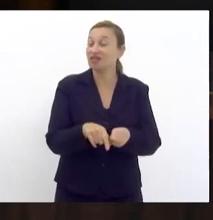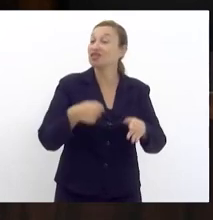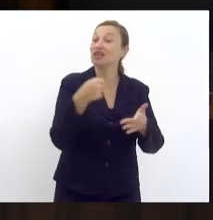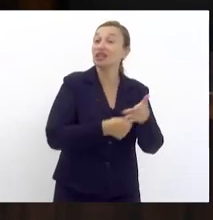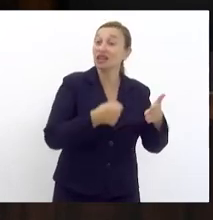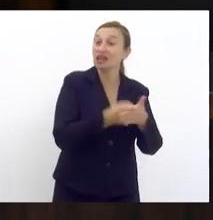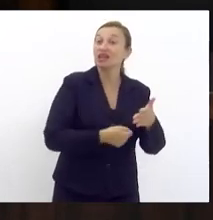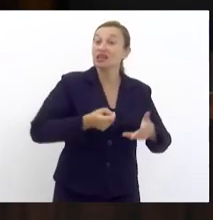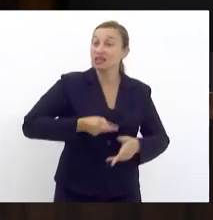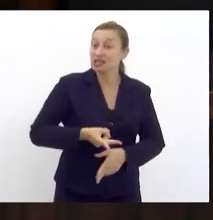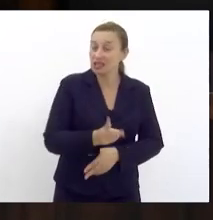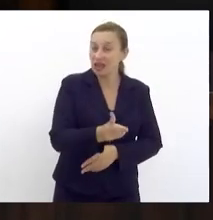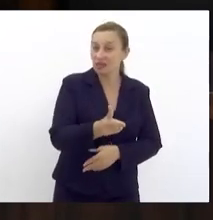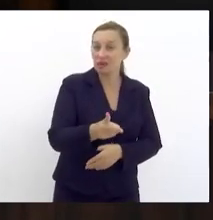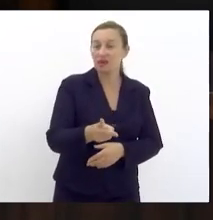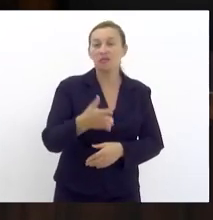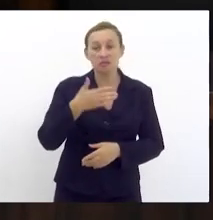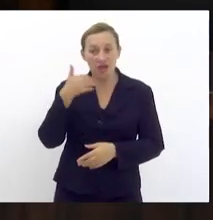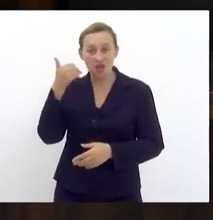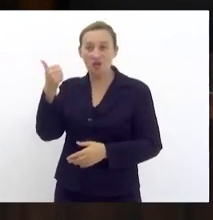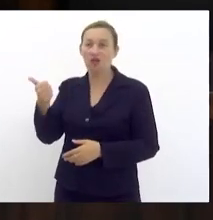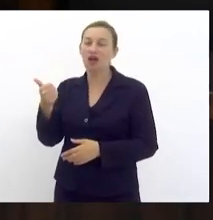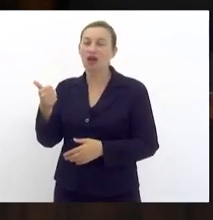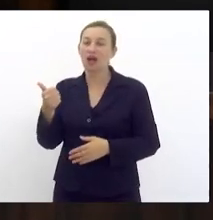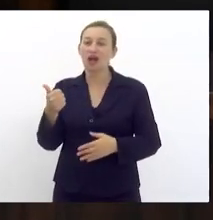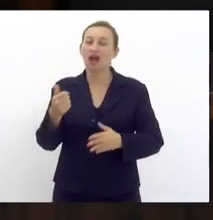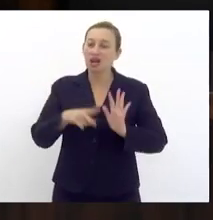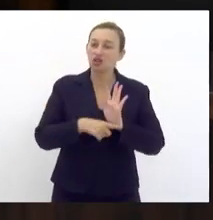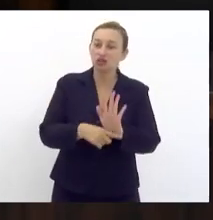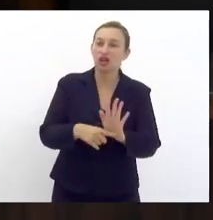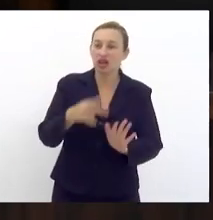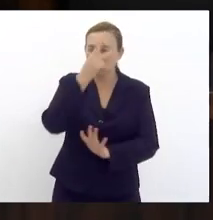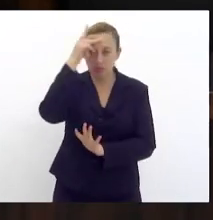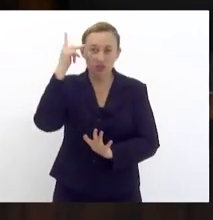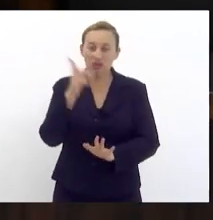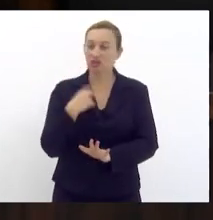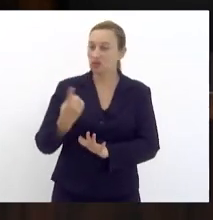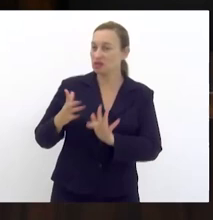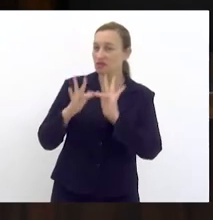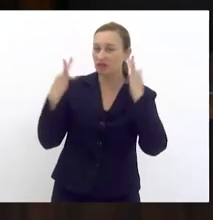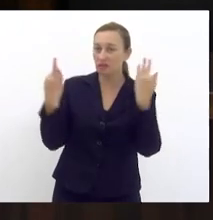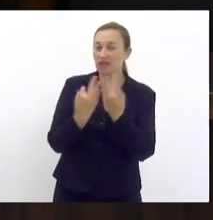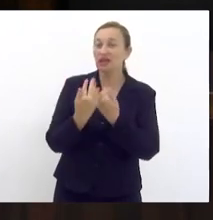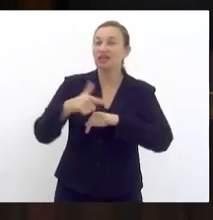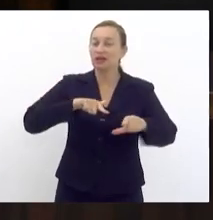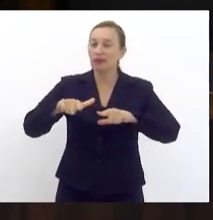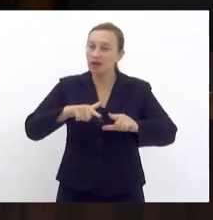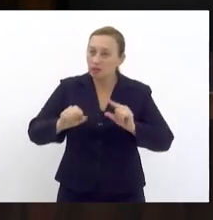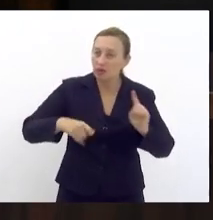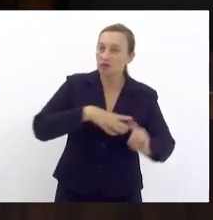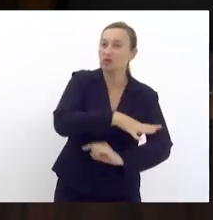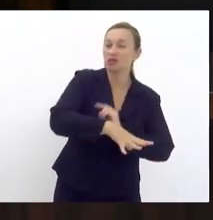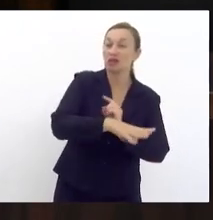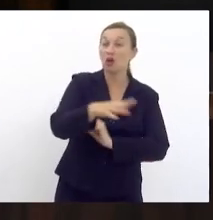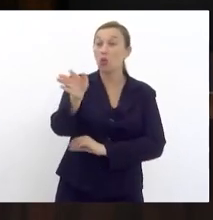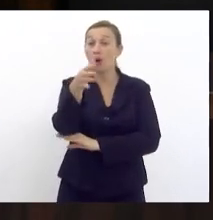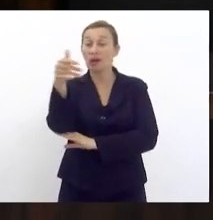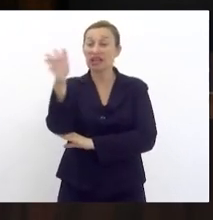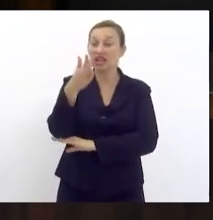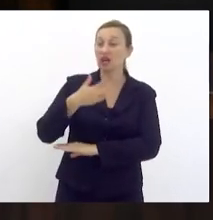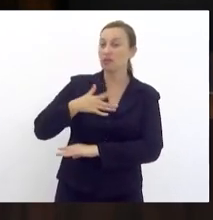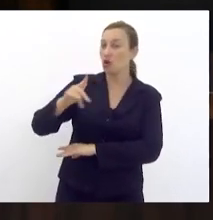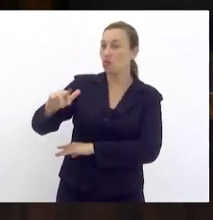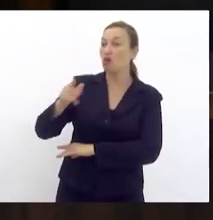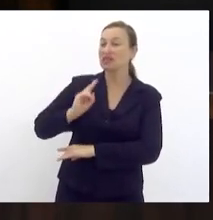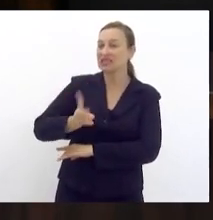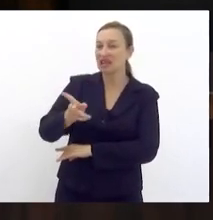procurando sempre ver e fazer o bem, sem ver a quem. Nossa família sempre trabalhando pelo social, e uma bandeira que meu irmão